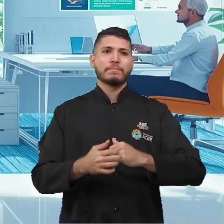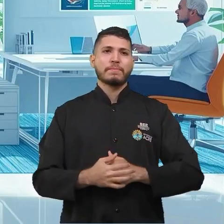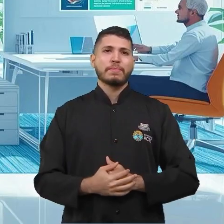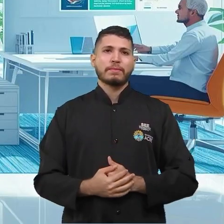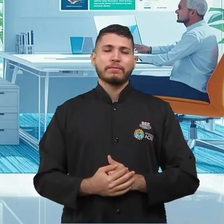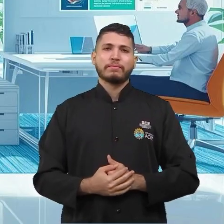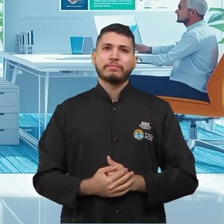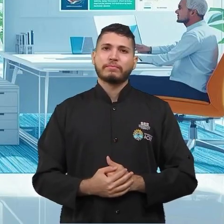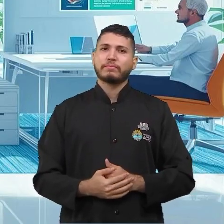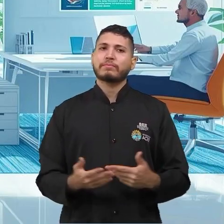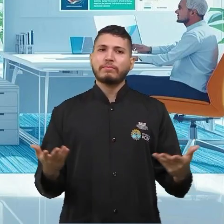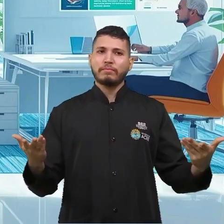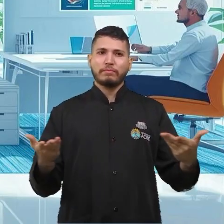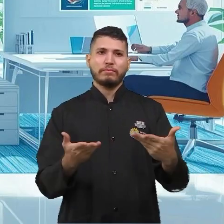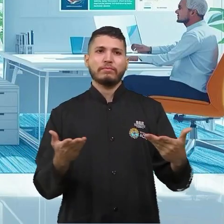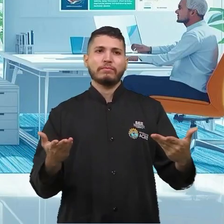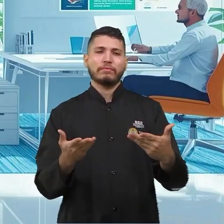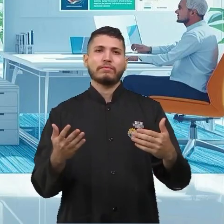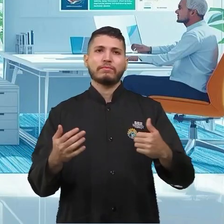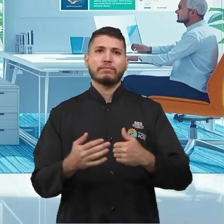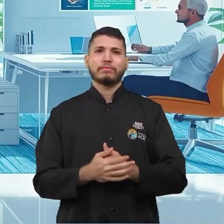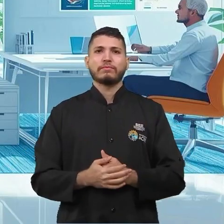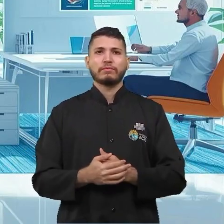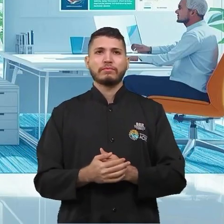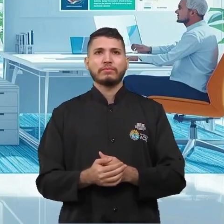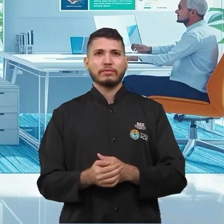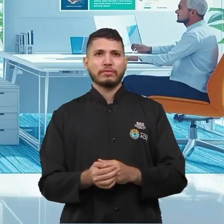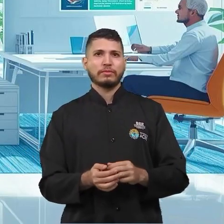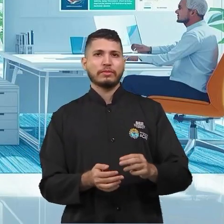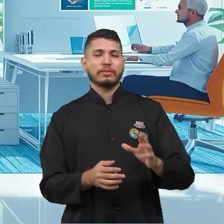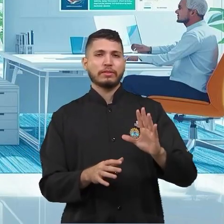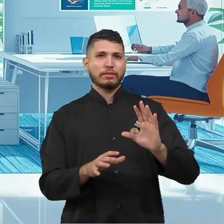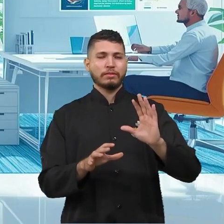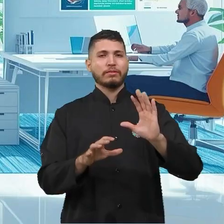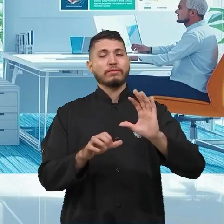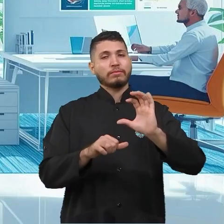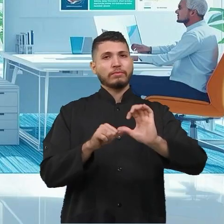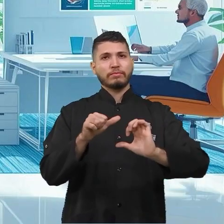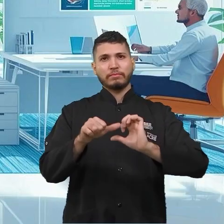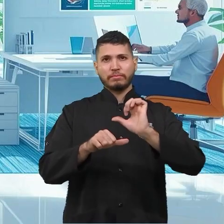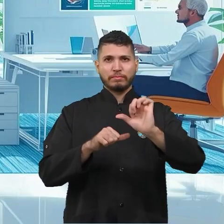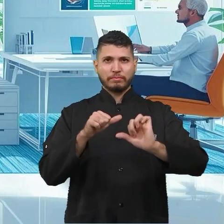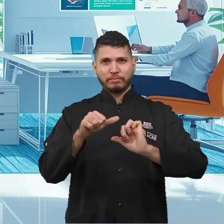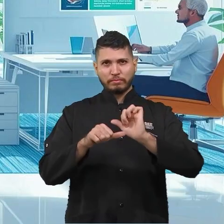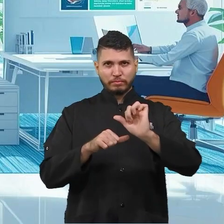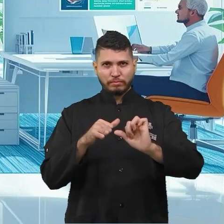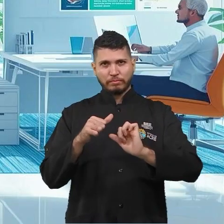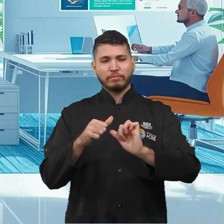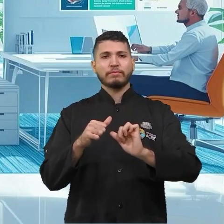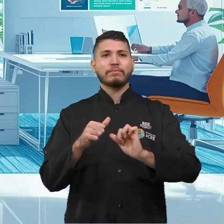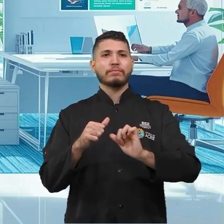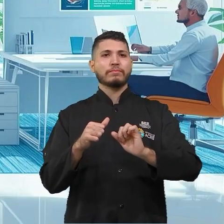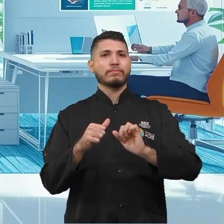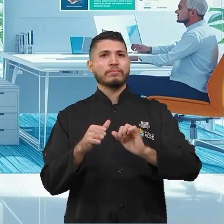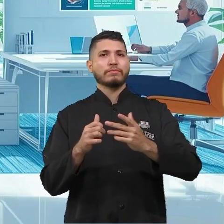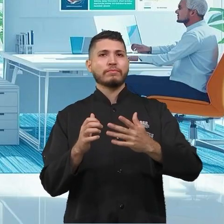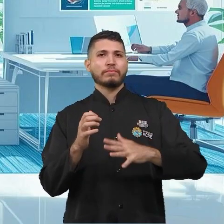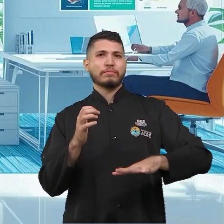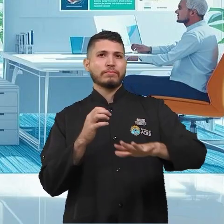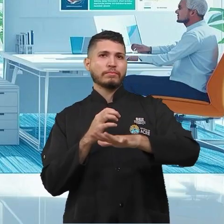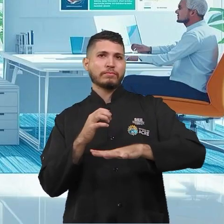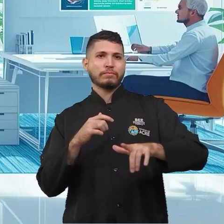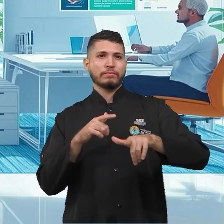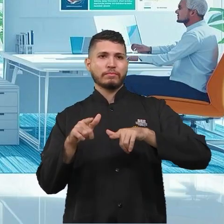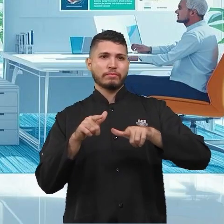um pouco sobre o futuro do trabalho que está em transformação. Falei algumas coisas na imagem